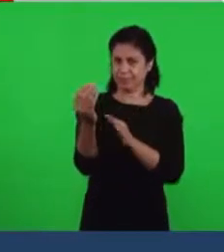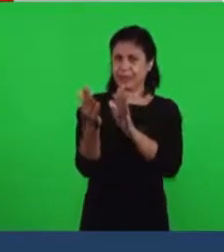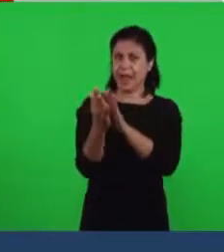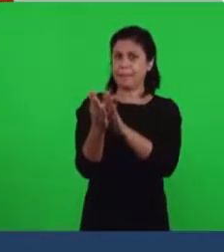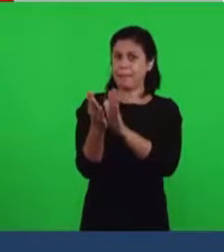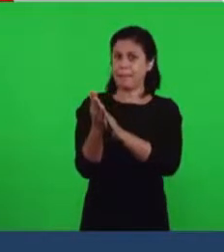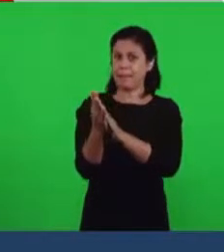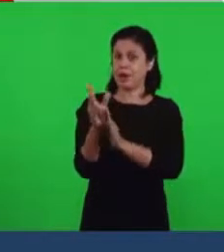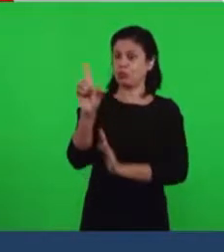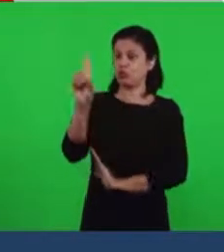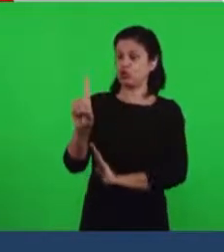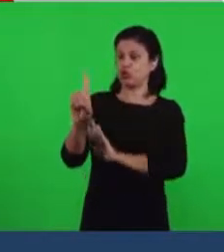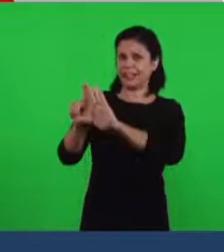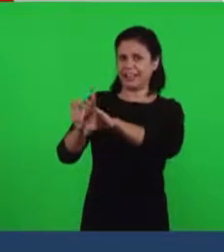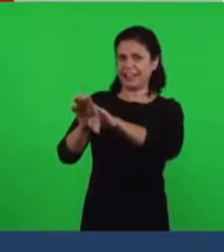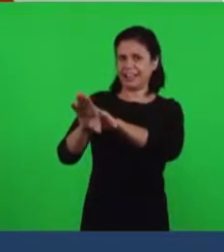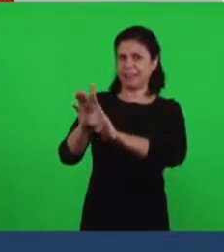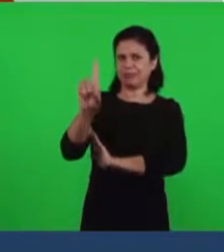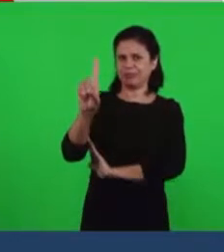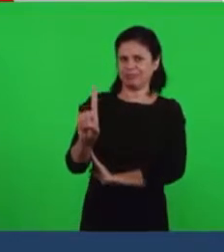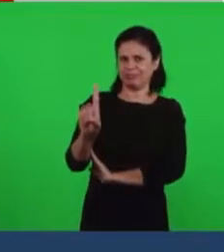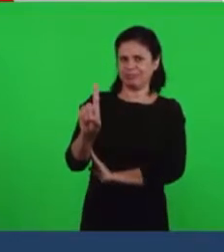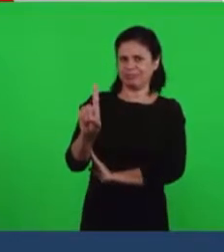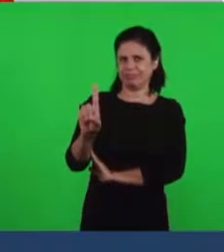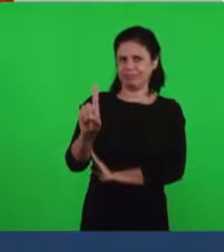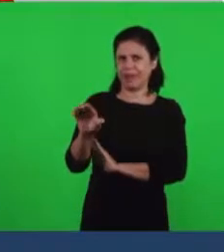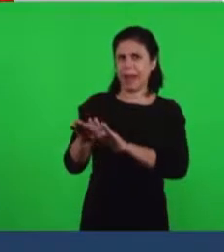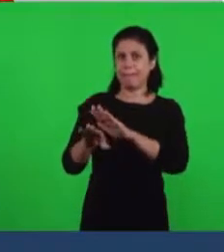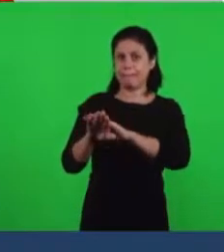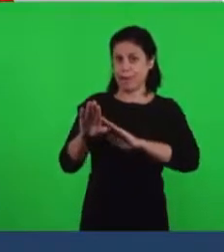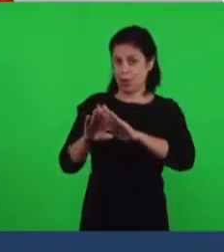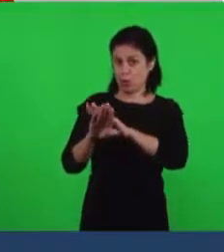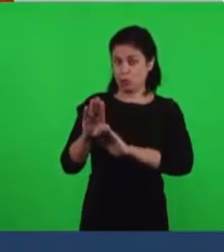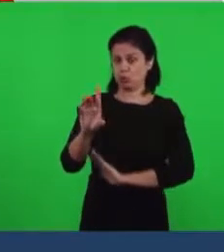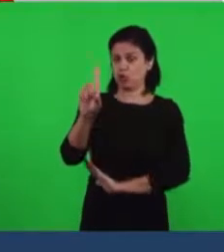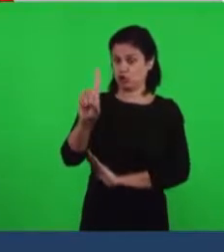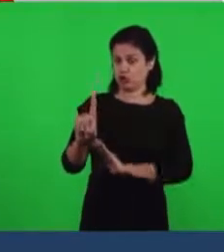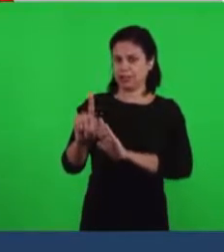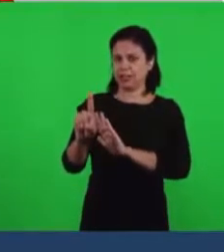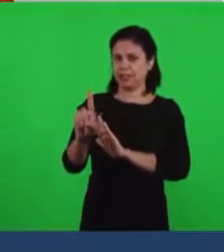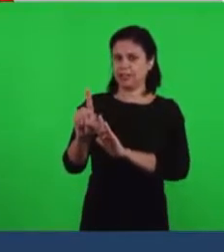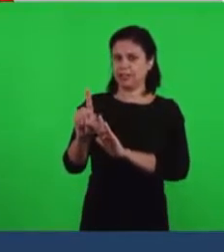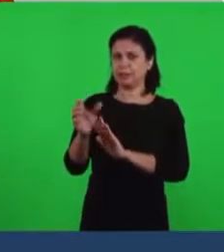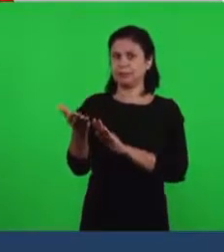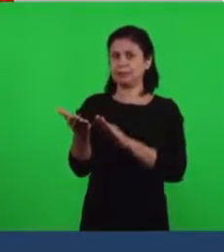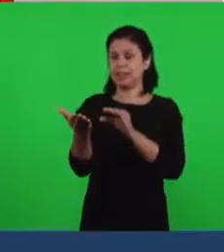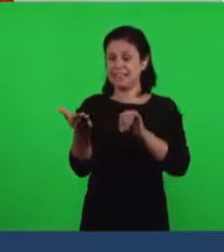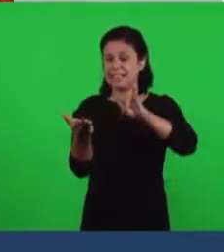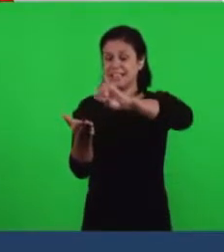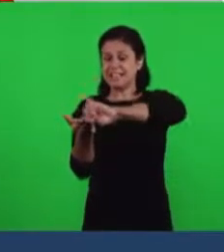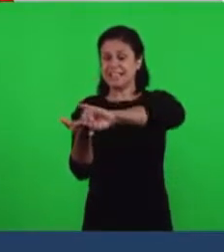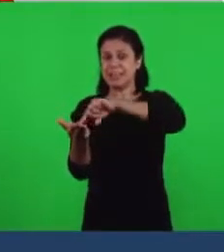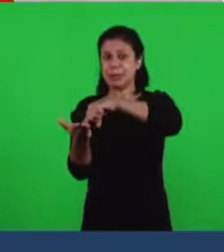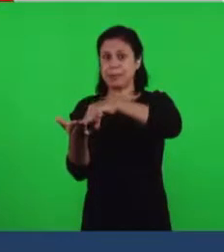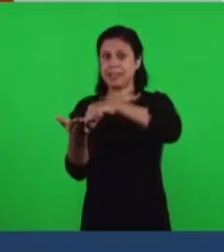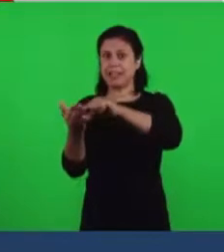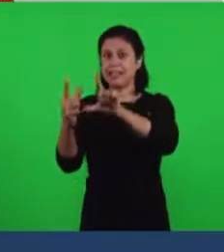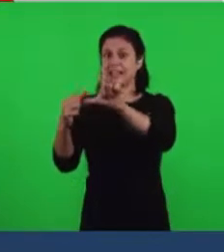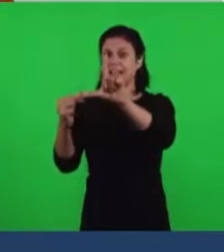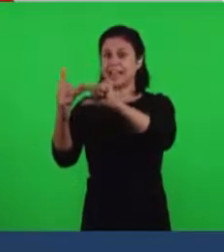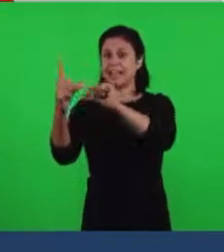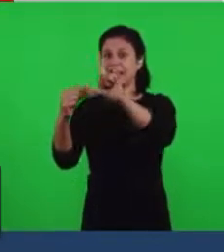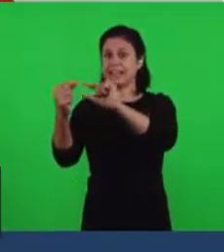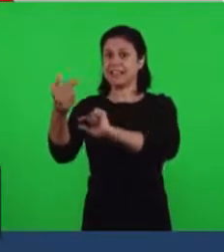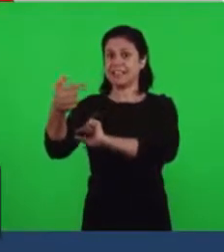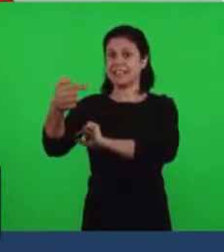estrada ou seja sua mão direita desta quer dizer mão direita ele tinha a sua destruição sete estrelas então